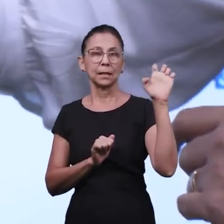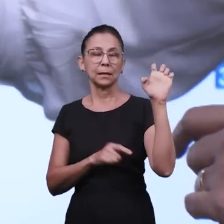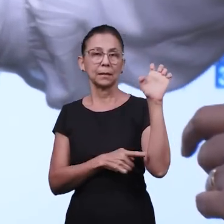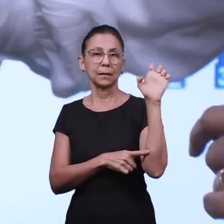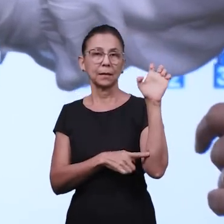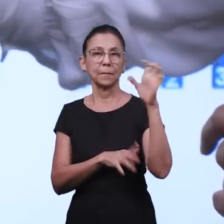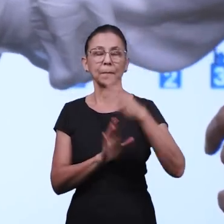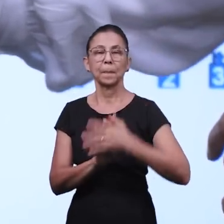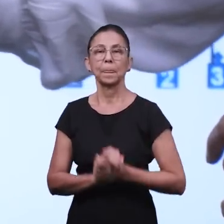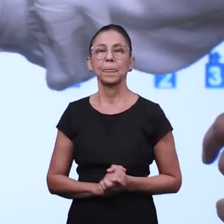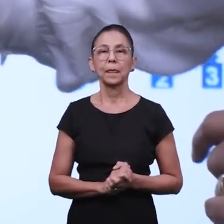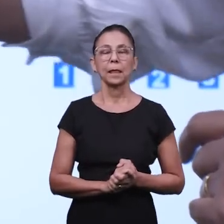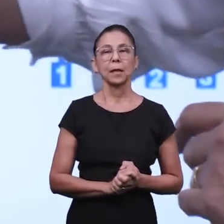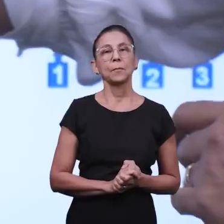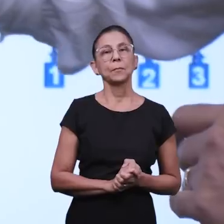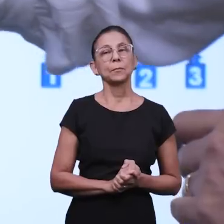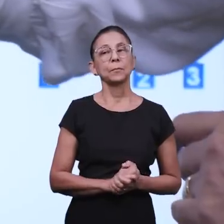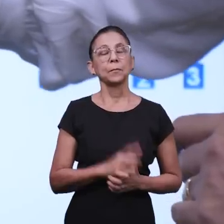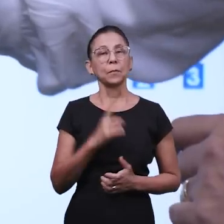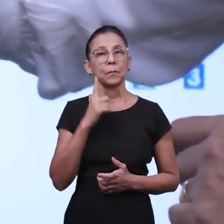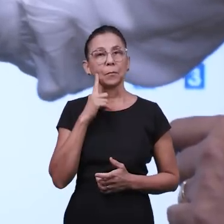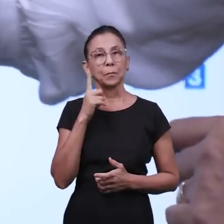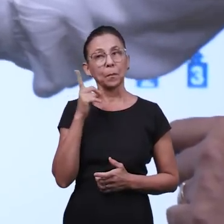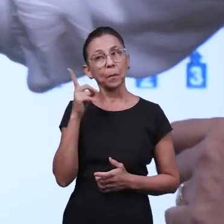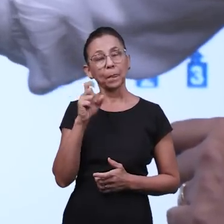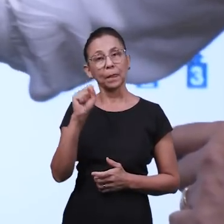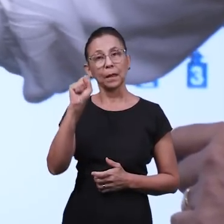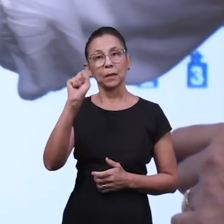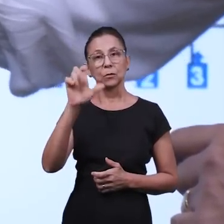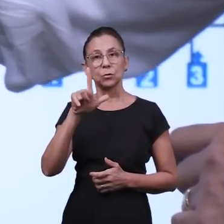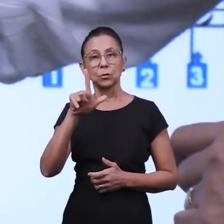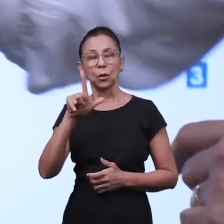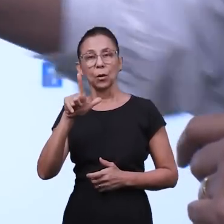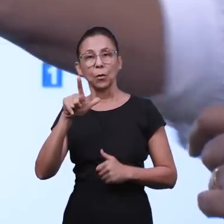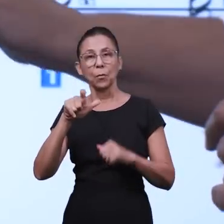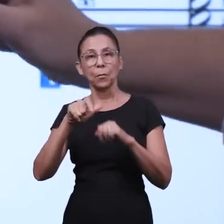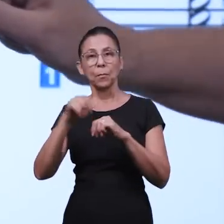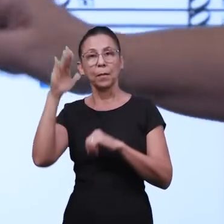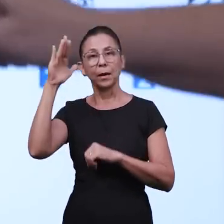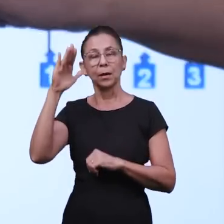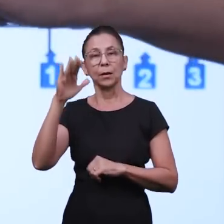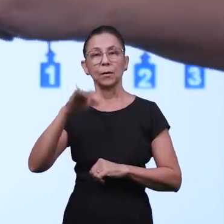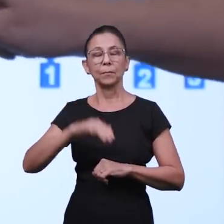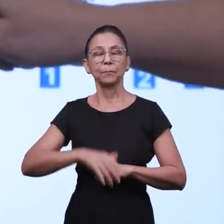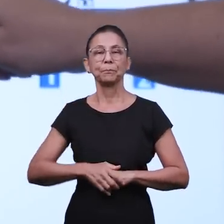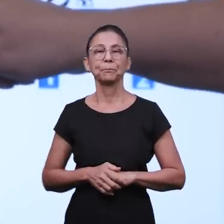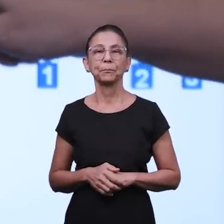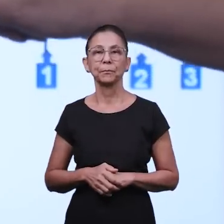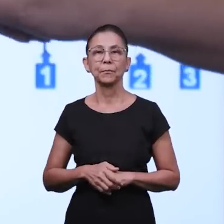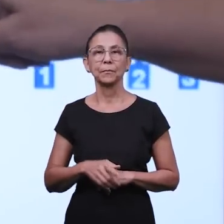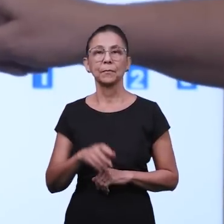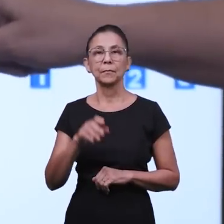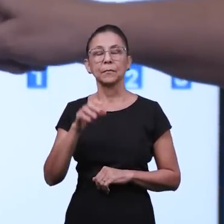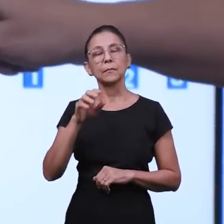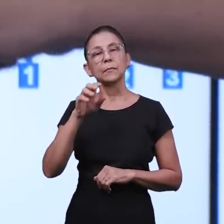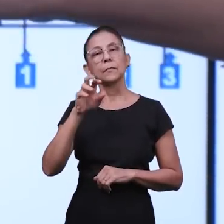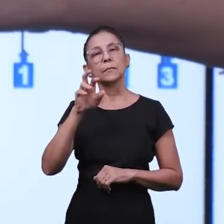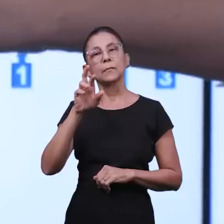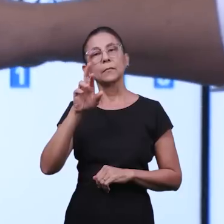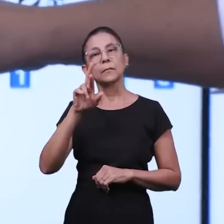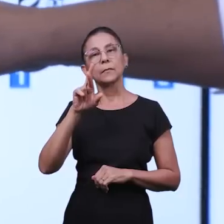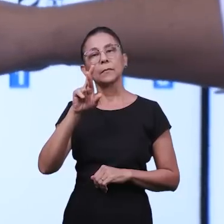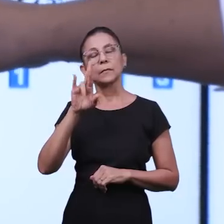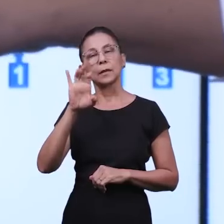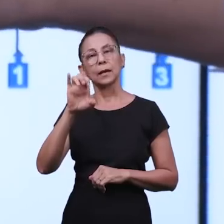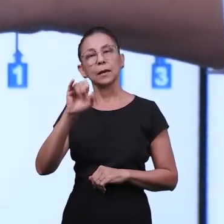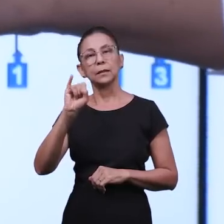Primeiro acorde no segundo compasso, sol maior, sol si ré. Depois nós temos ré maior,